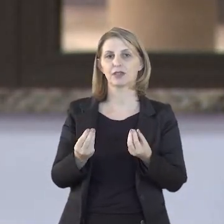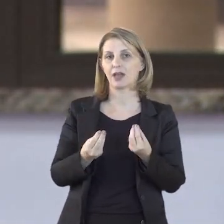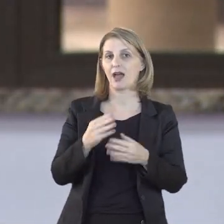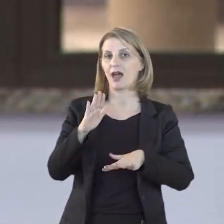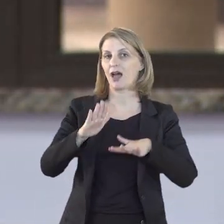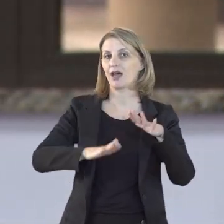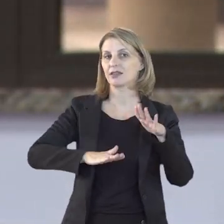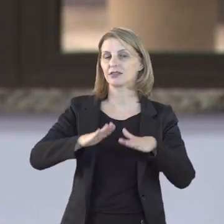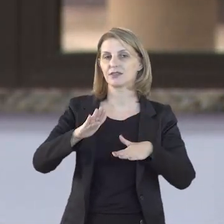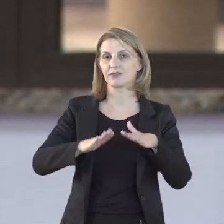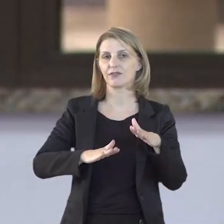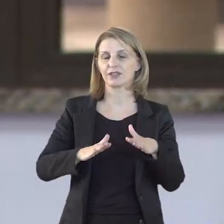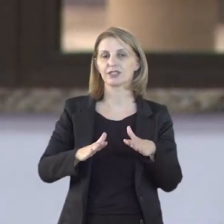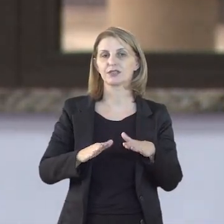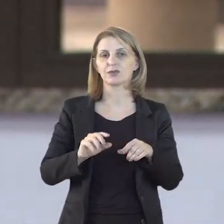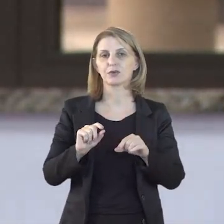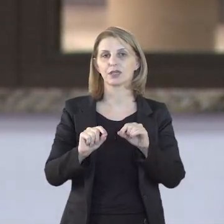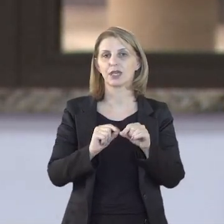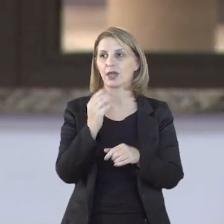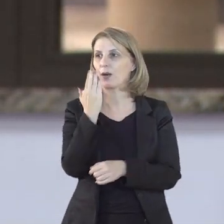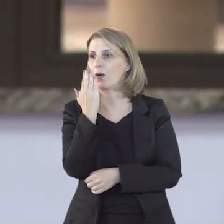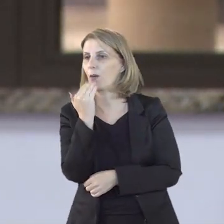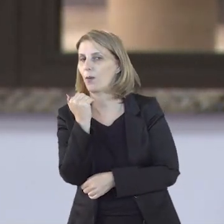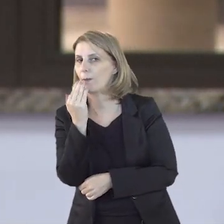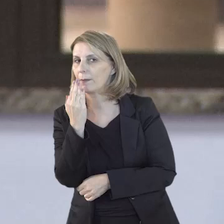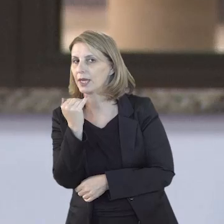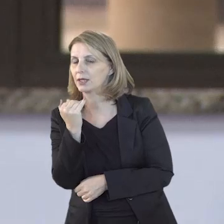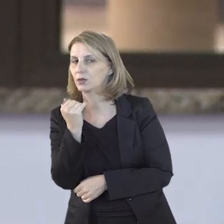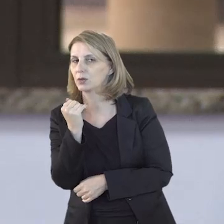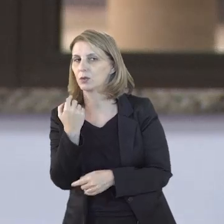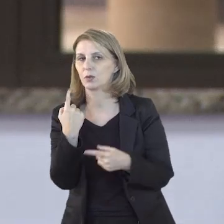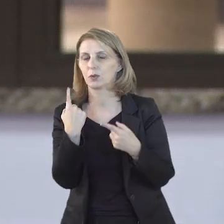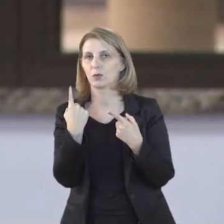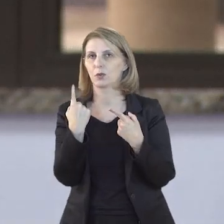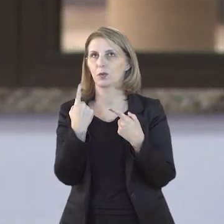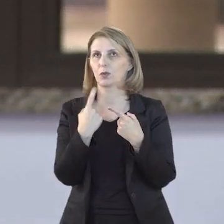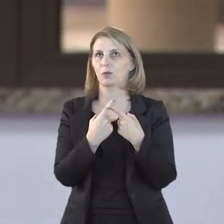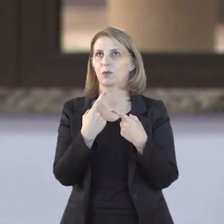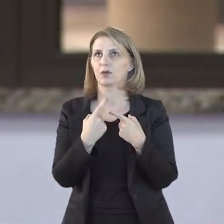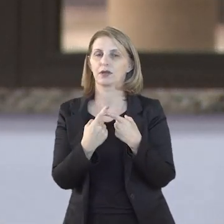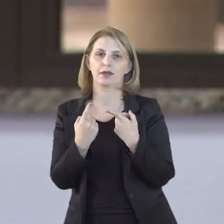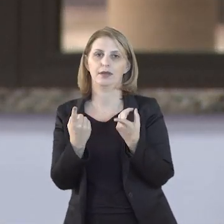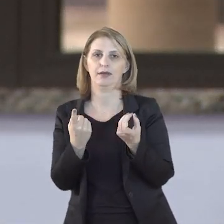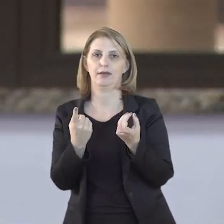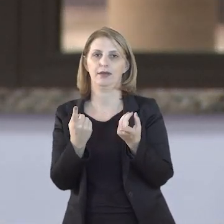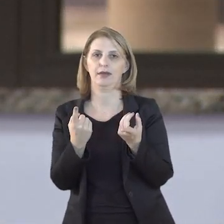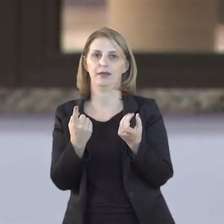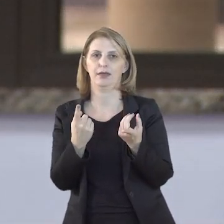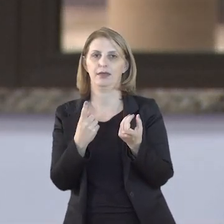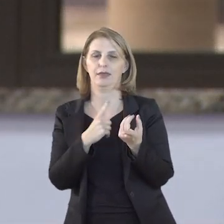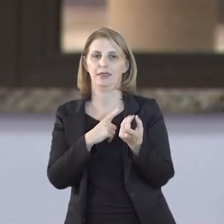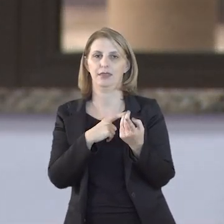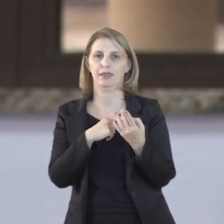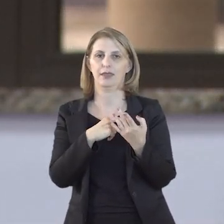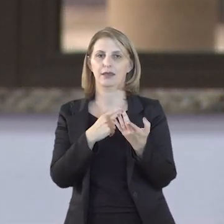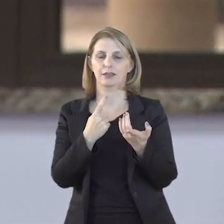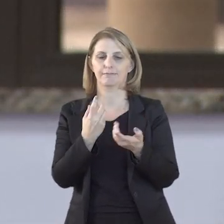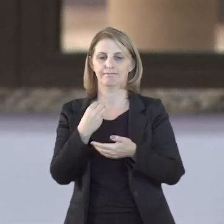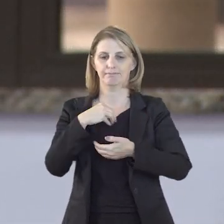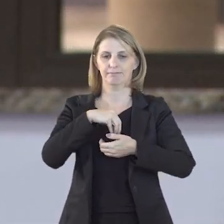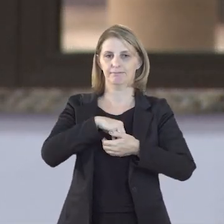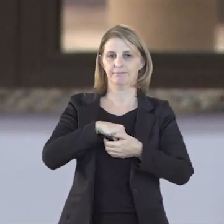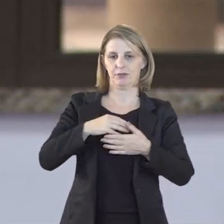Quando a gente está ali na rotina de atendimento, muitas vezes a gente está comendo, porque tem, né,